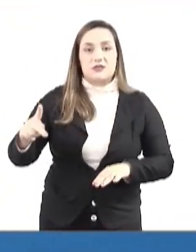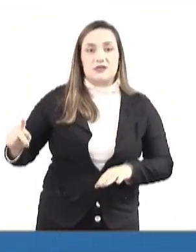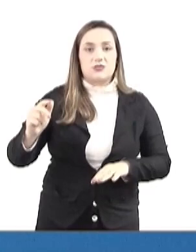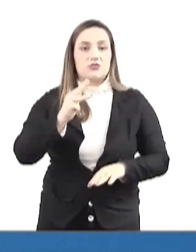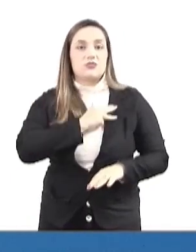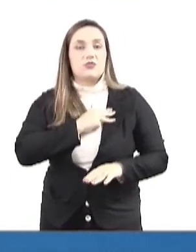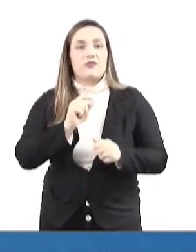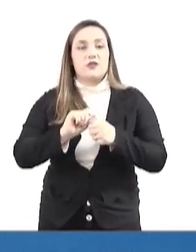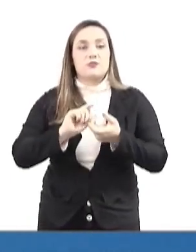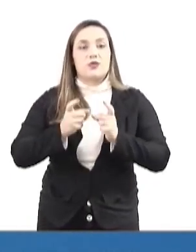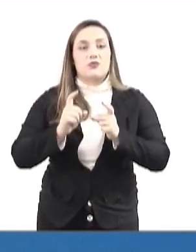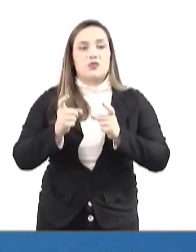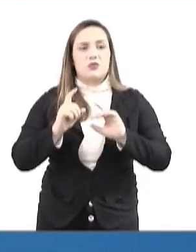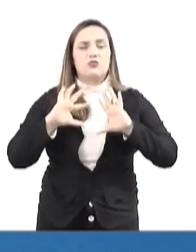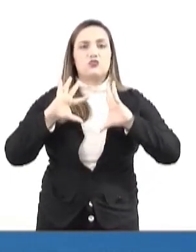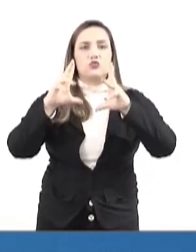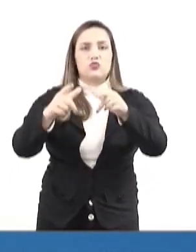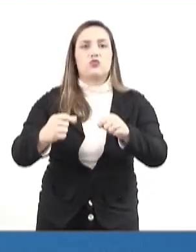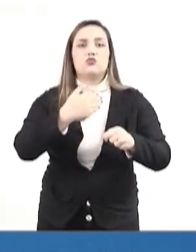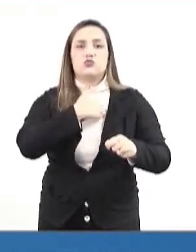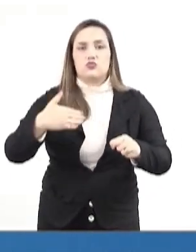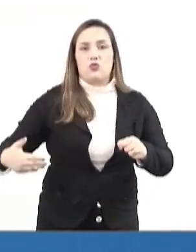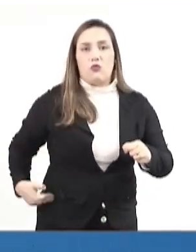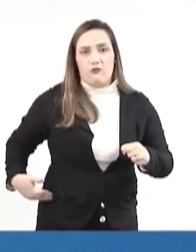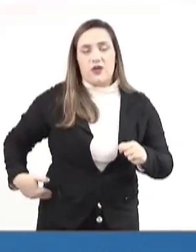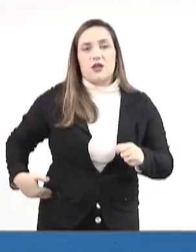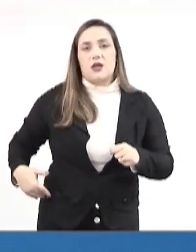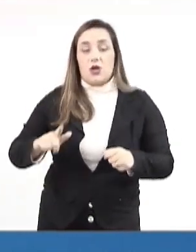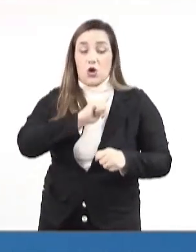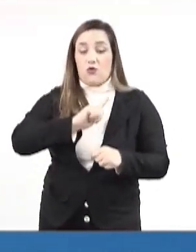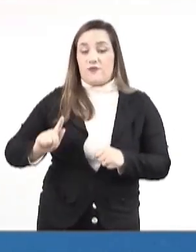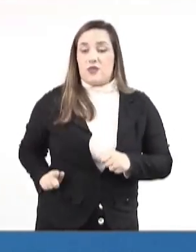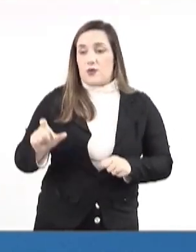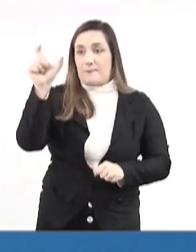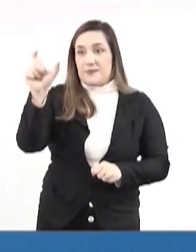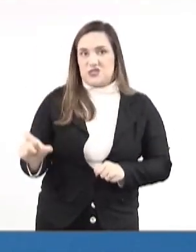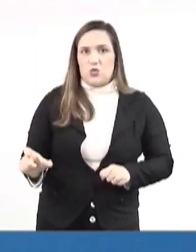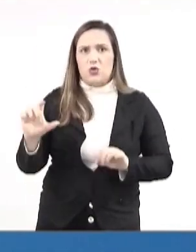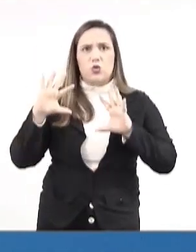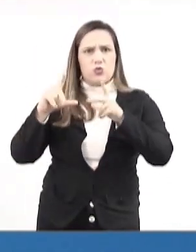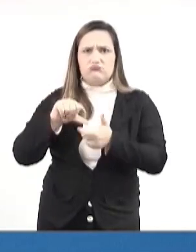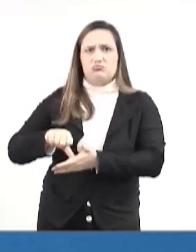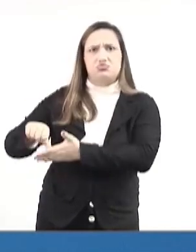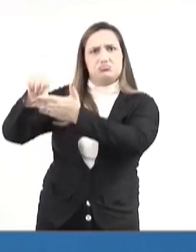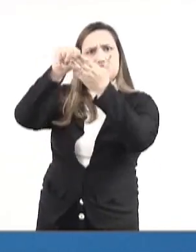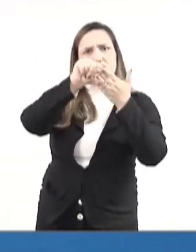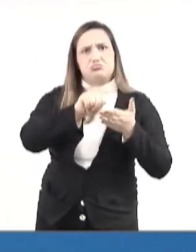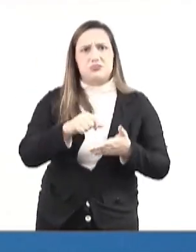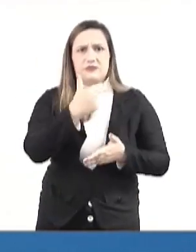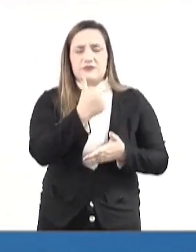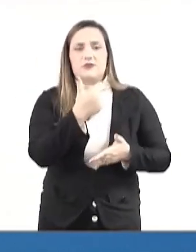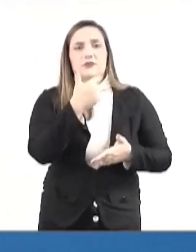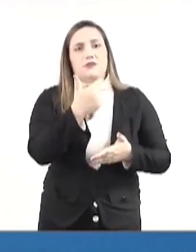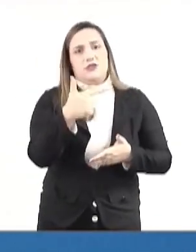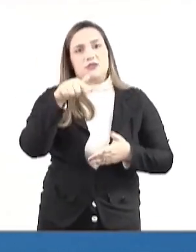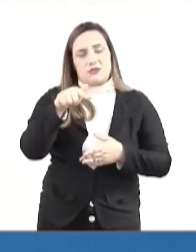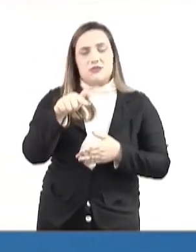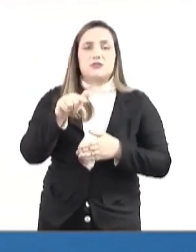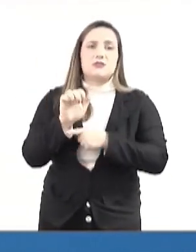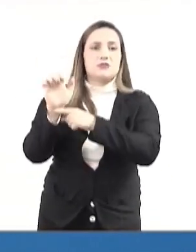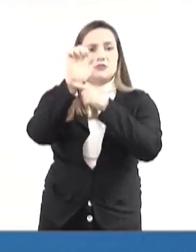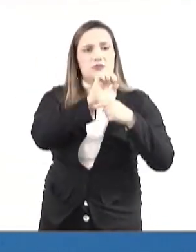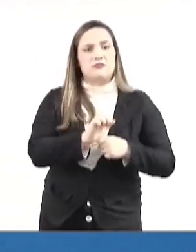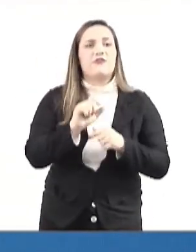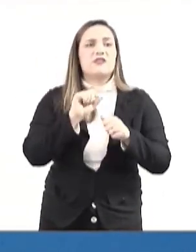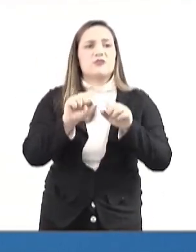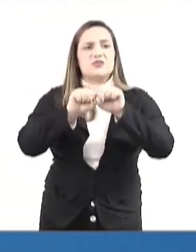presidente Lula reuniu todos os governadores em Brasília para discutir um sistema integrado de